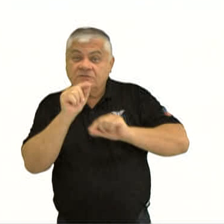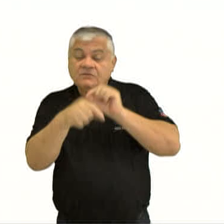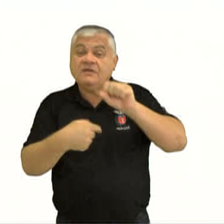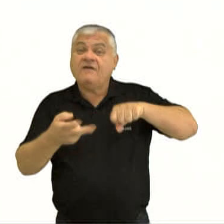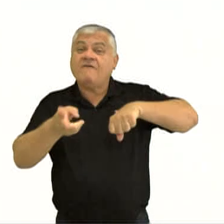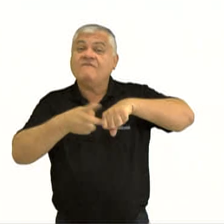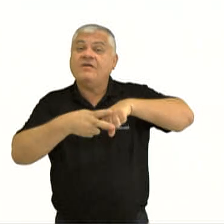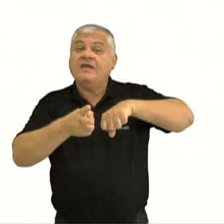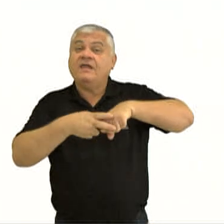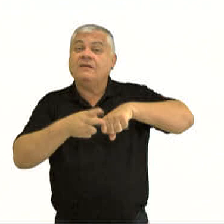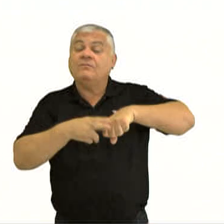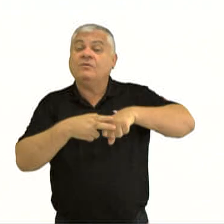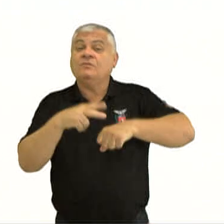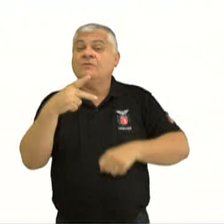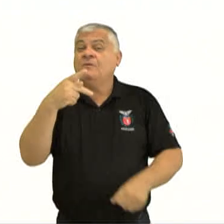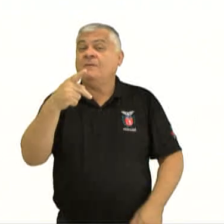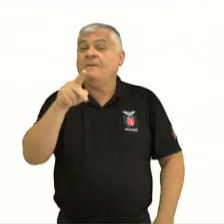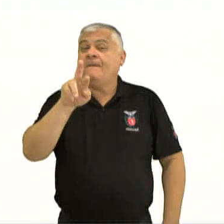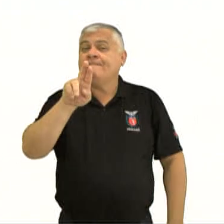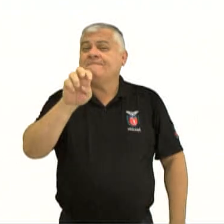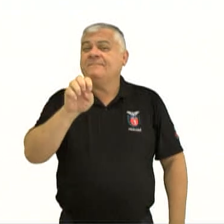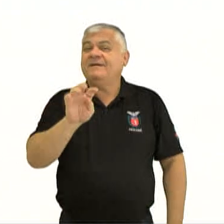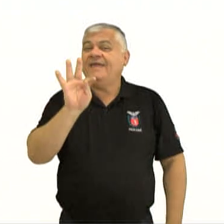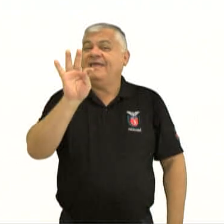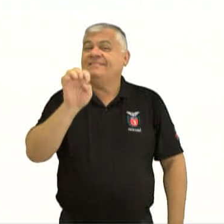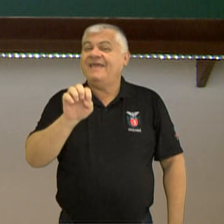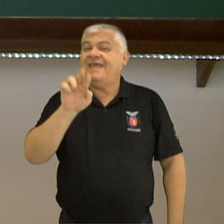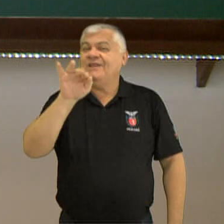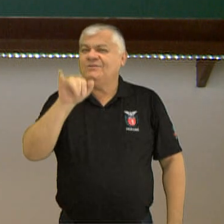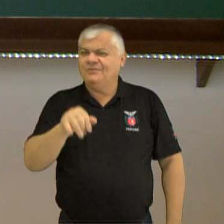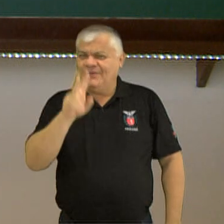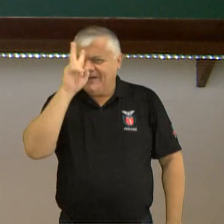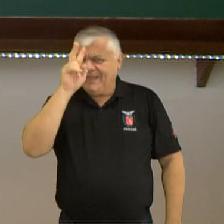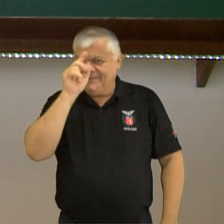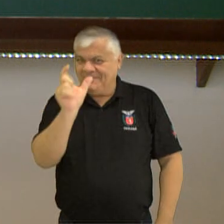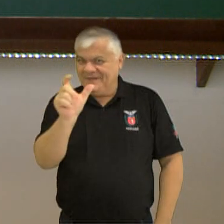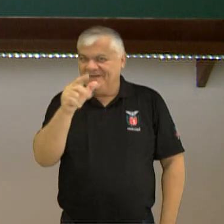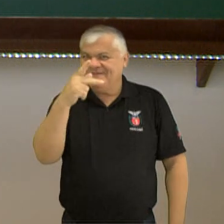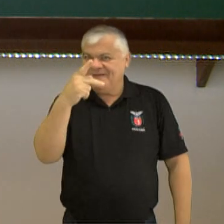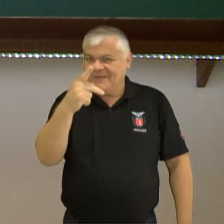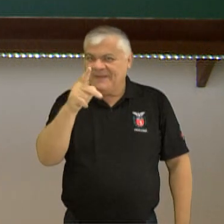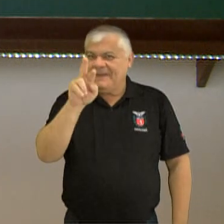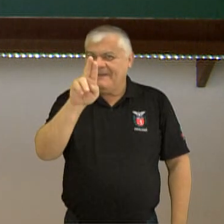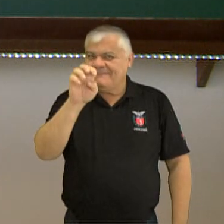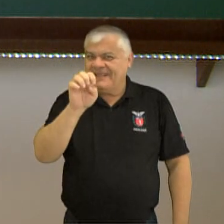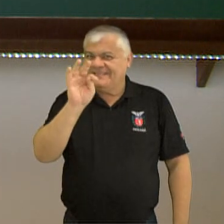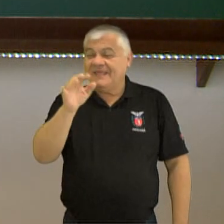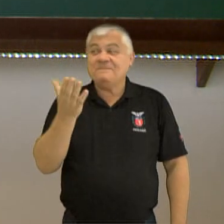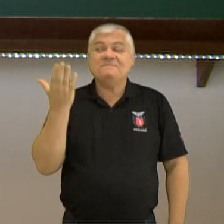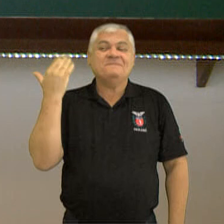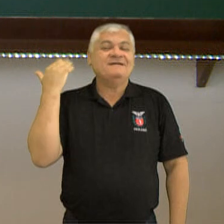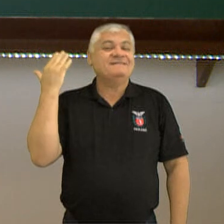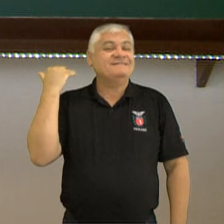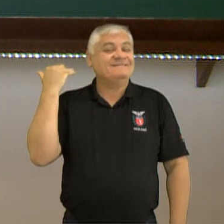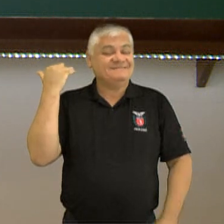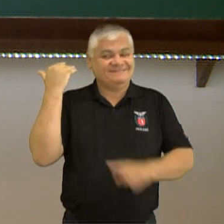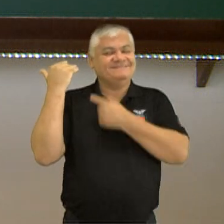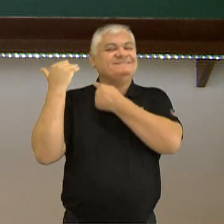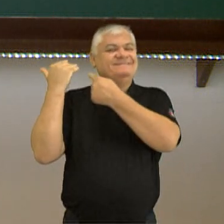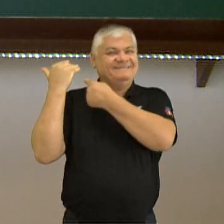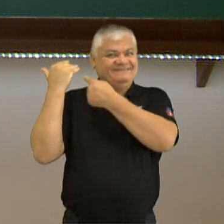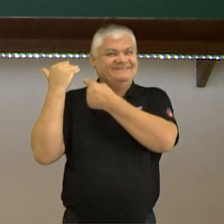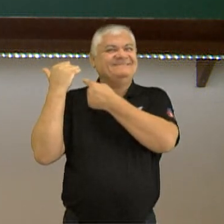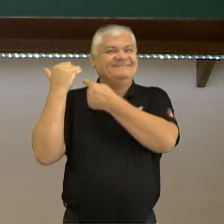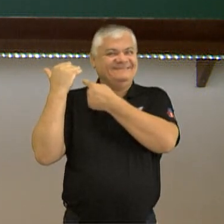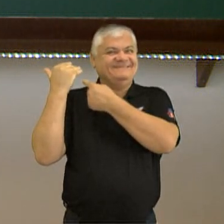no pretérito. Você lembra o que é o pretérito? Sim, passado, isso